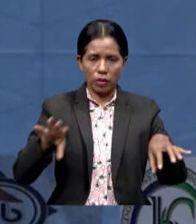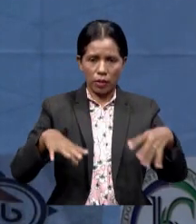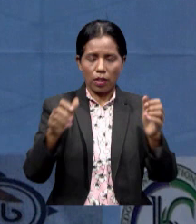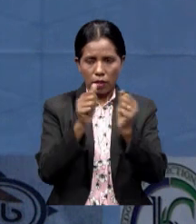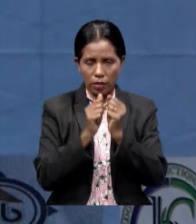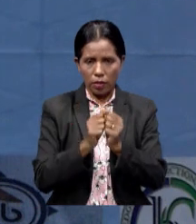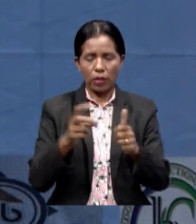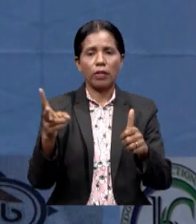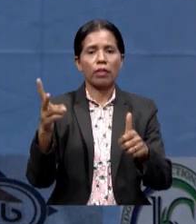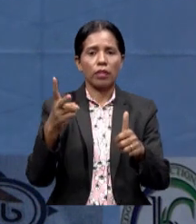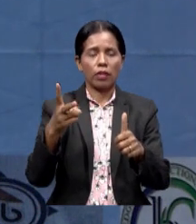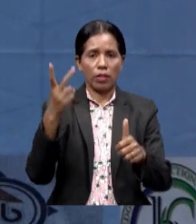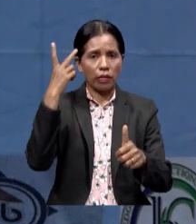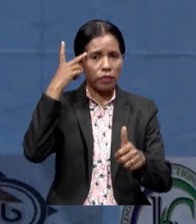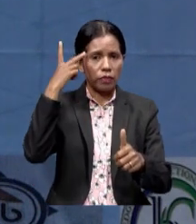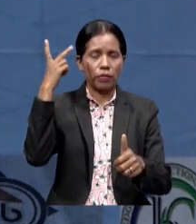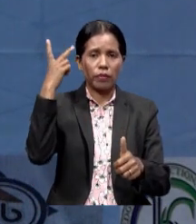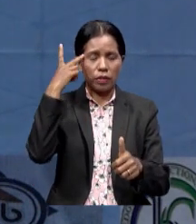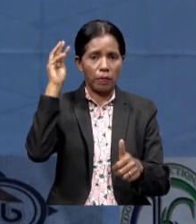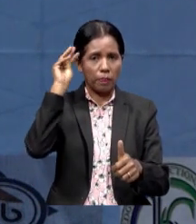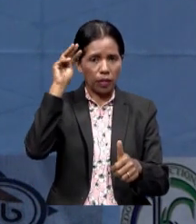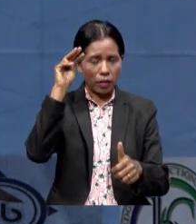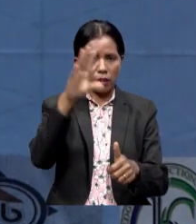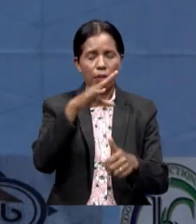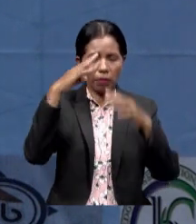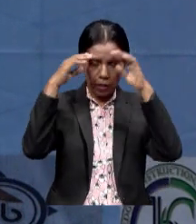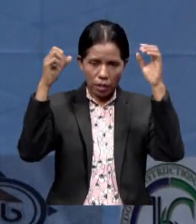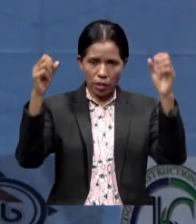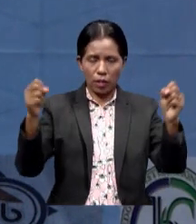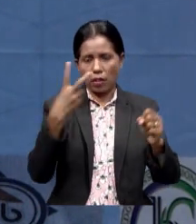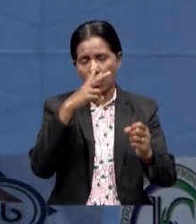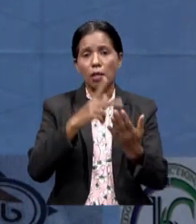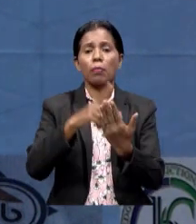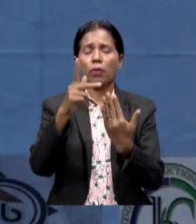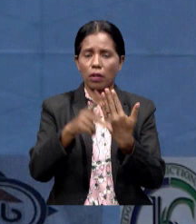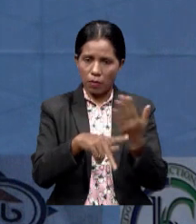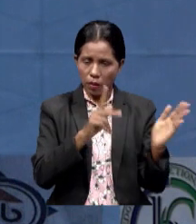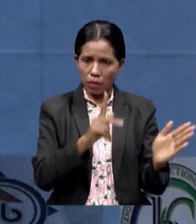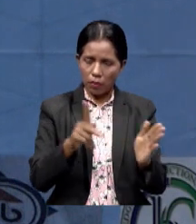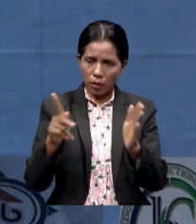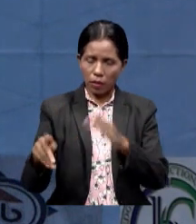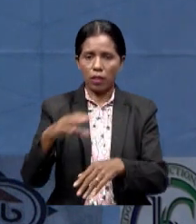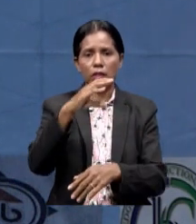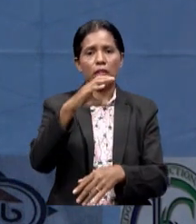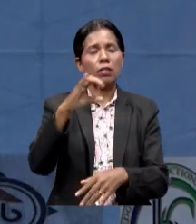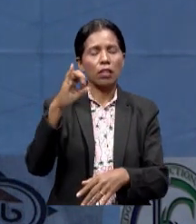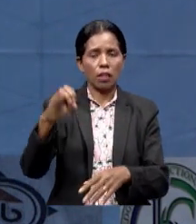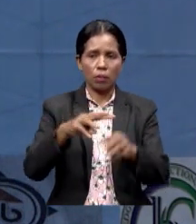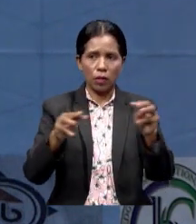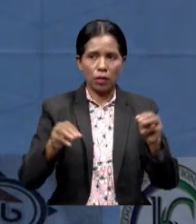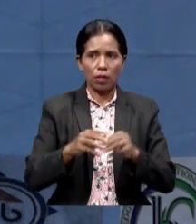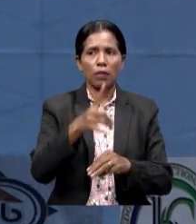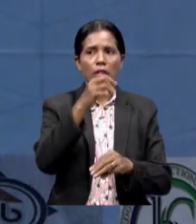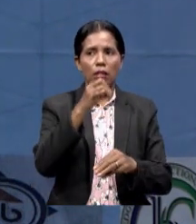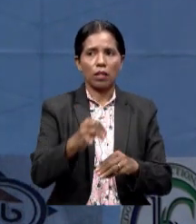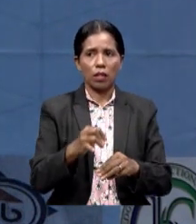com o vice-presidente Sira a tu ver a concretiza programa no plano da CCI município dele nem